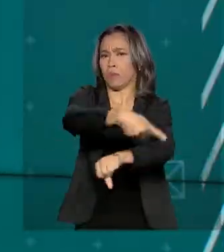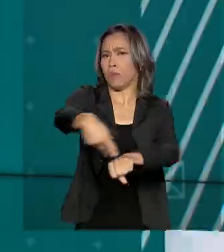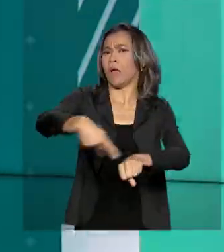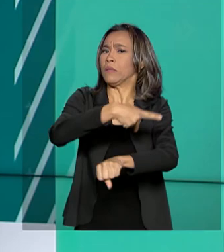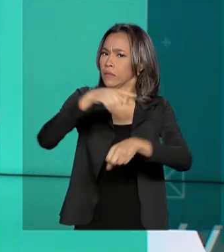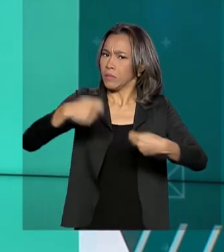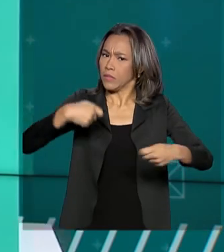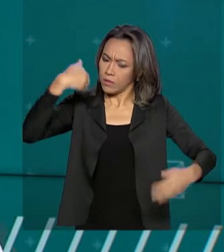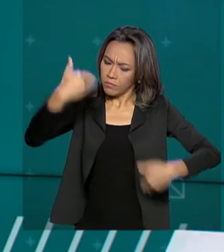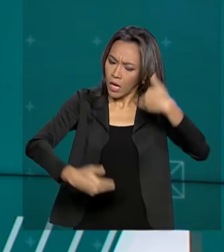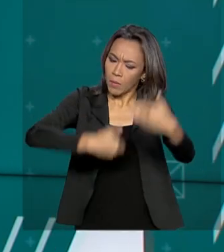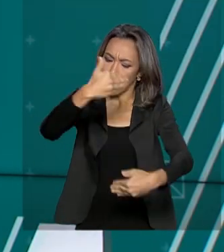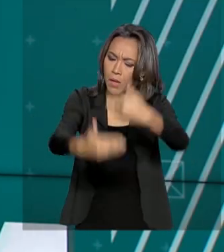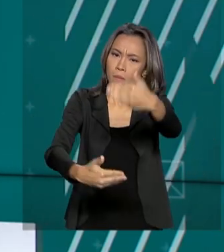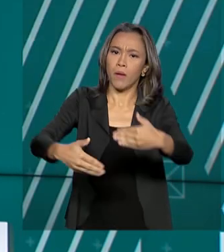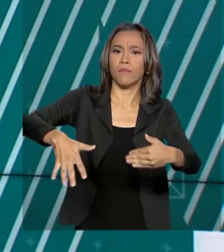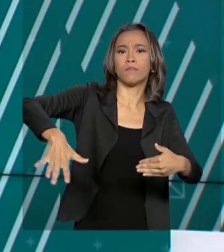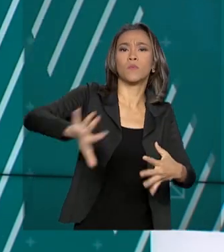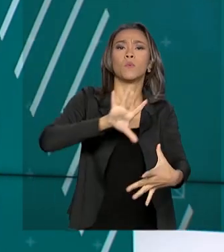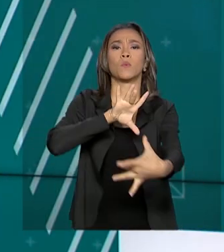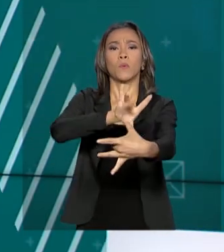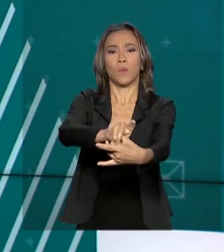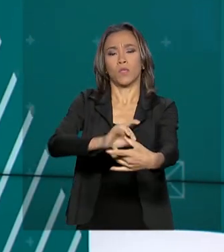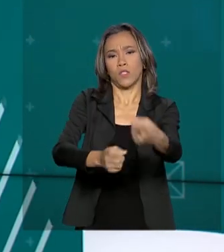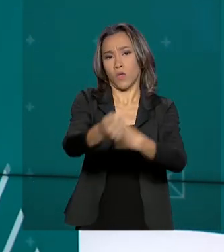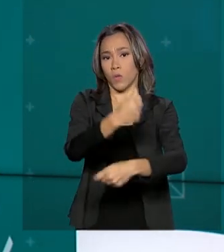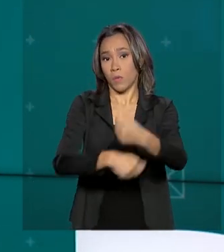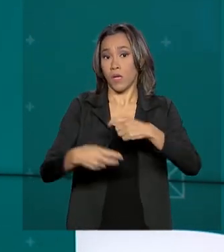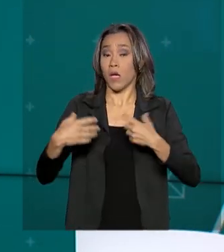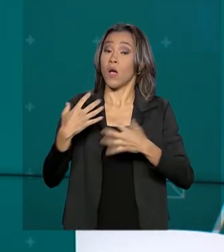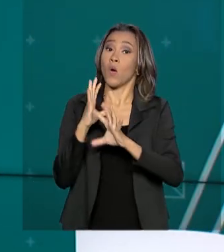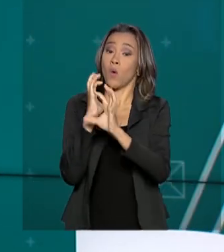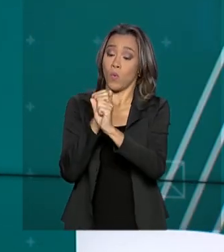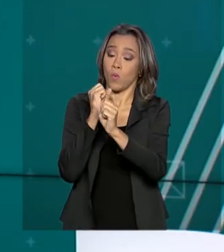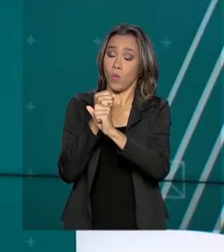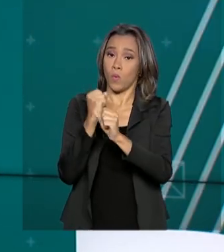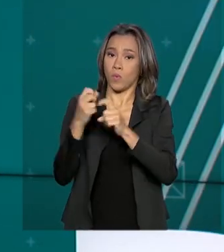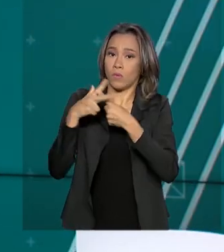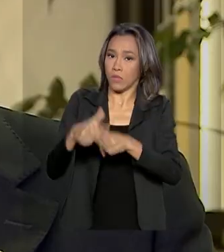da economia. Segundo Mourão, o ajuste fiscal vai continuar.